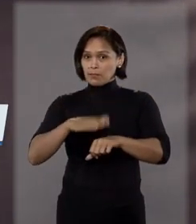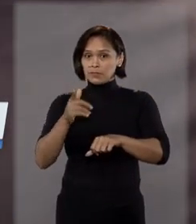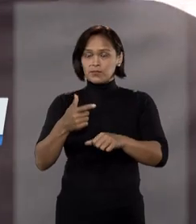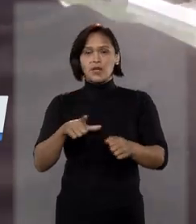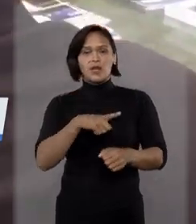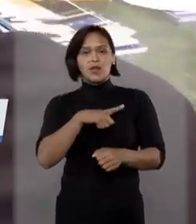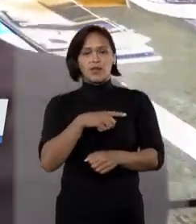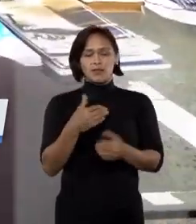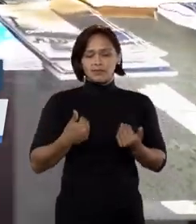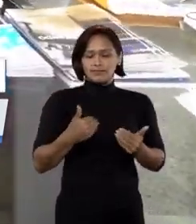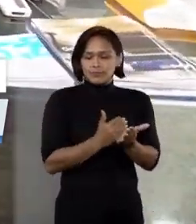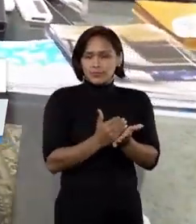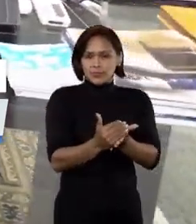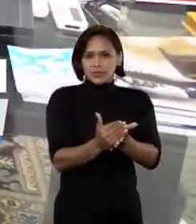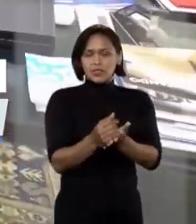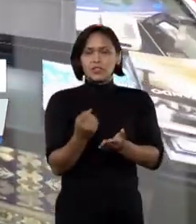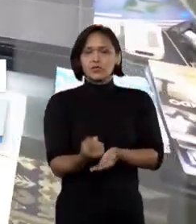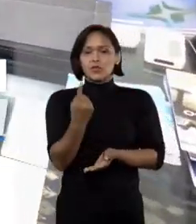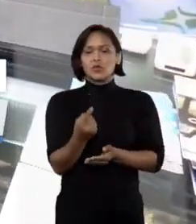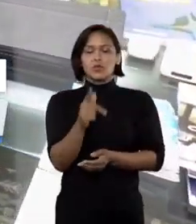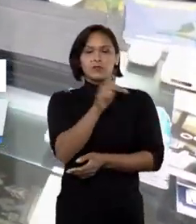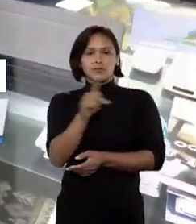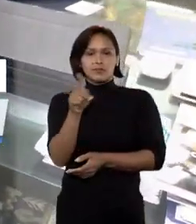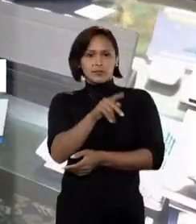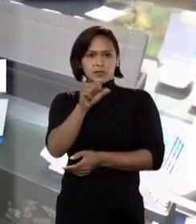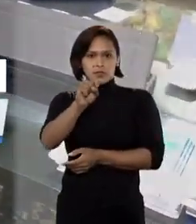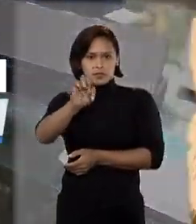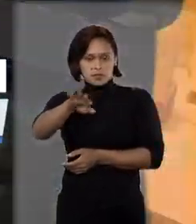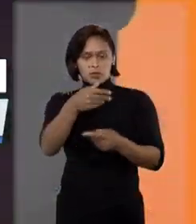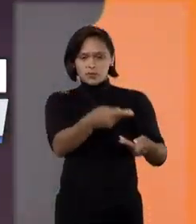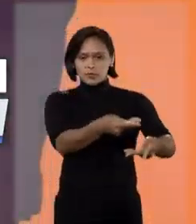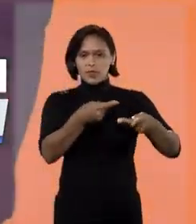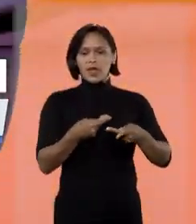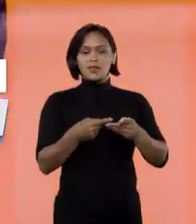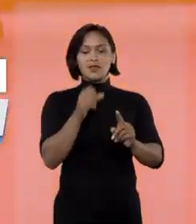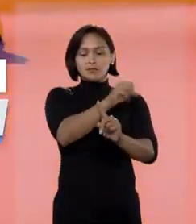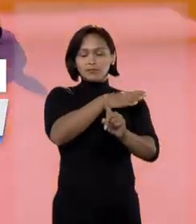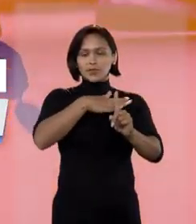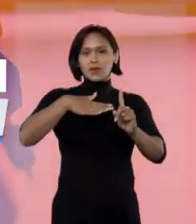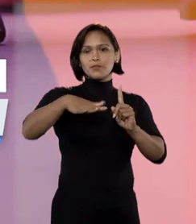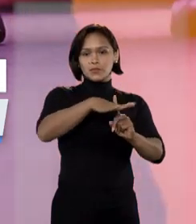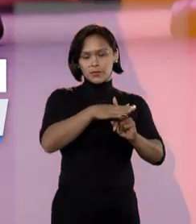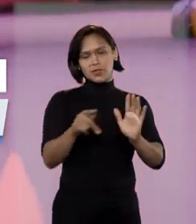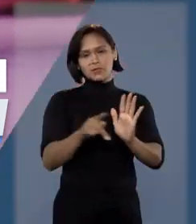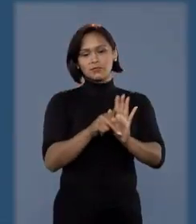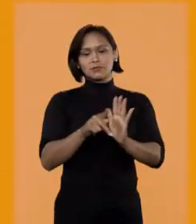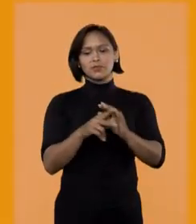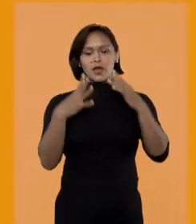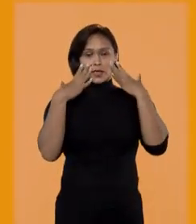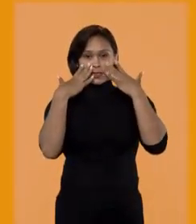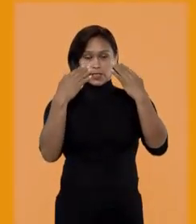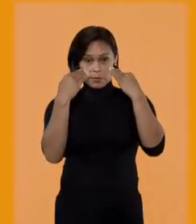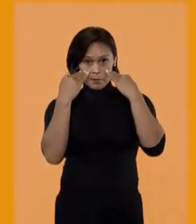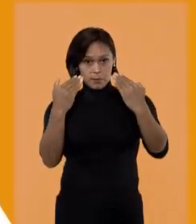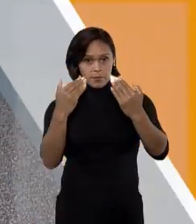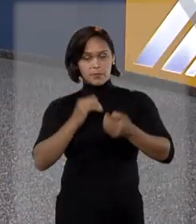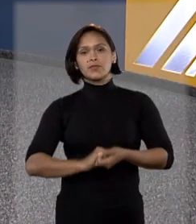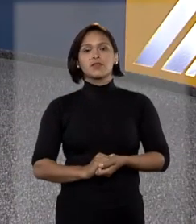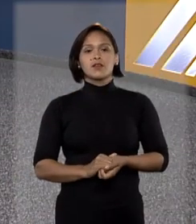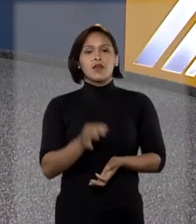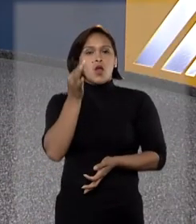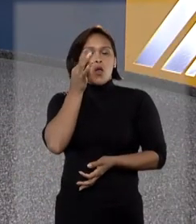mais, em iniciativa inédita, presidente do STJ vai receber a população em audiências presenciais.